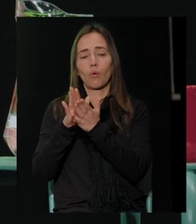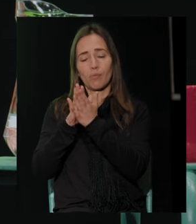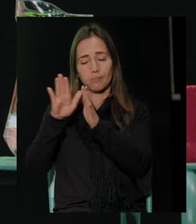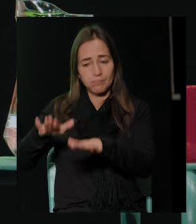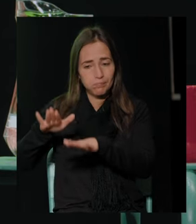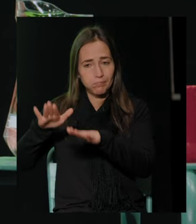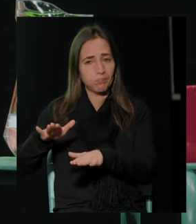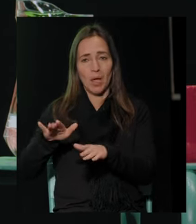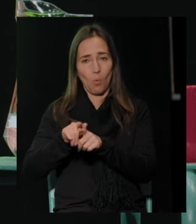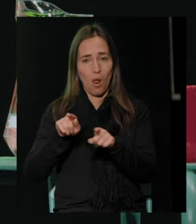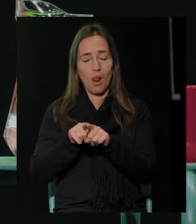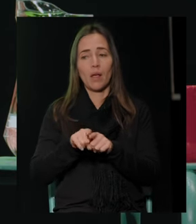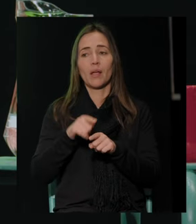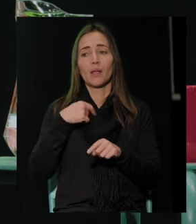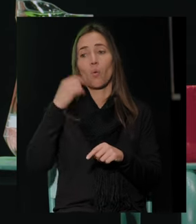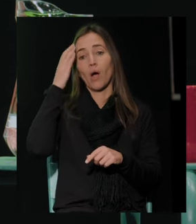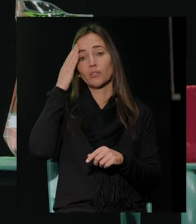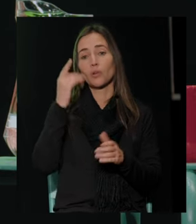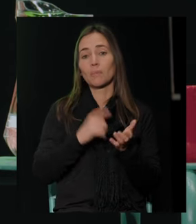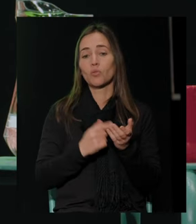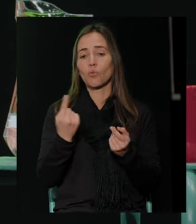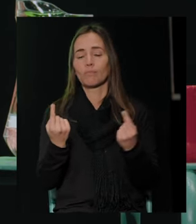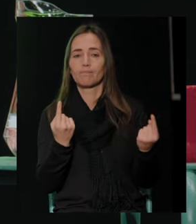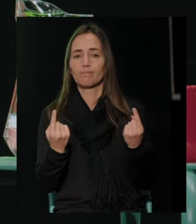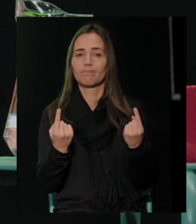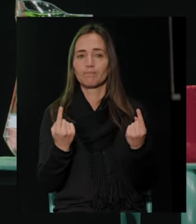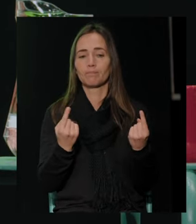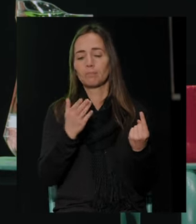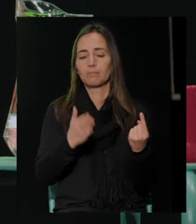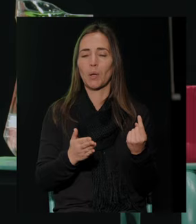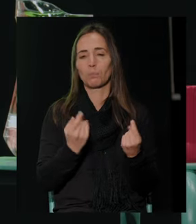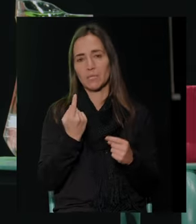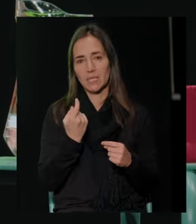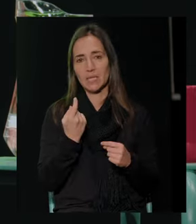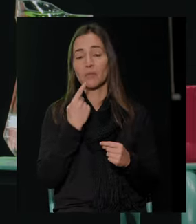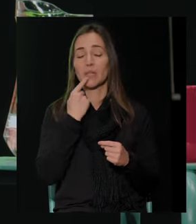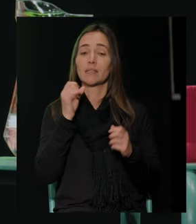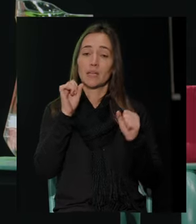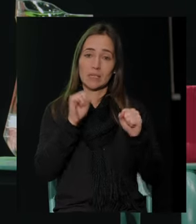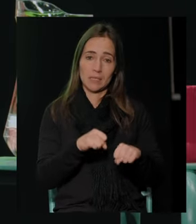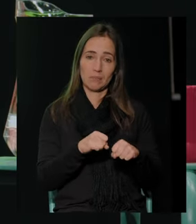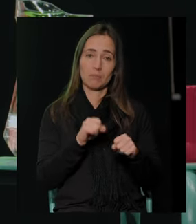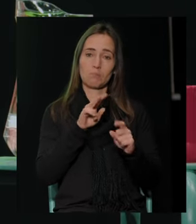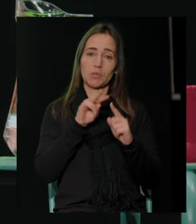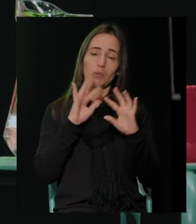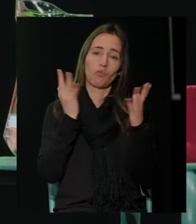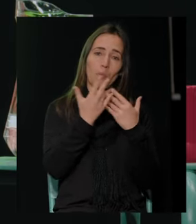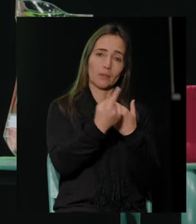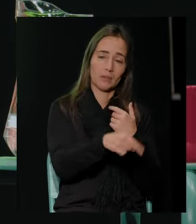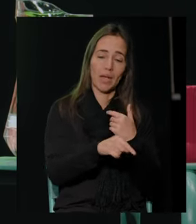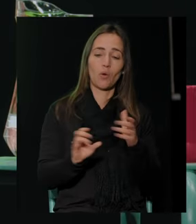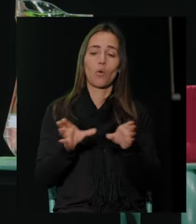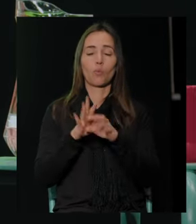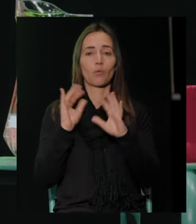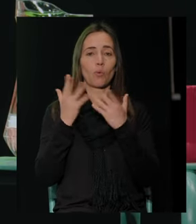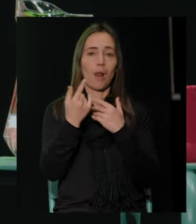é algo entre as duas coisas, que é, no fundo, dizer que sim, há uma visão global, há uma comunidade